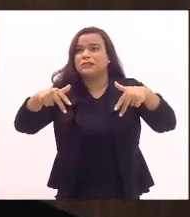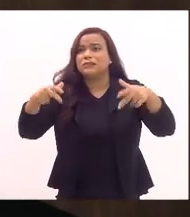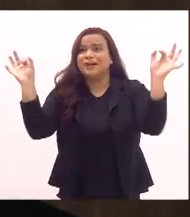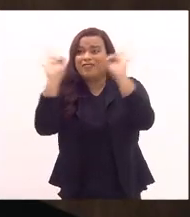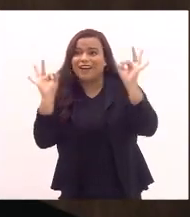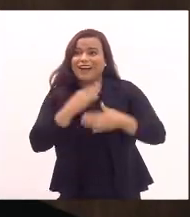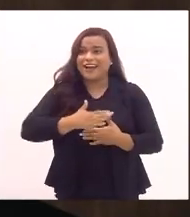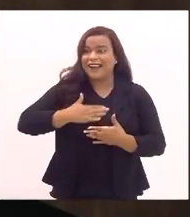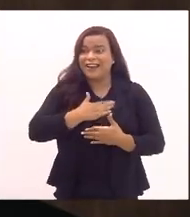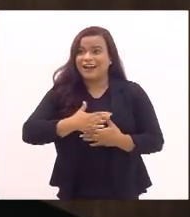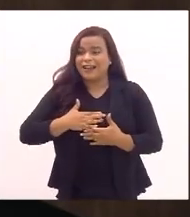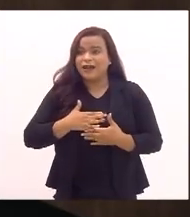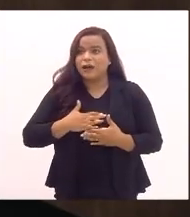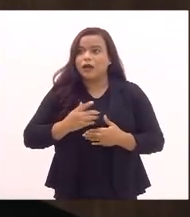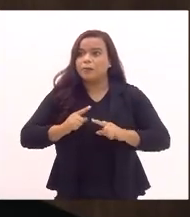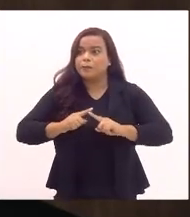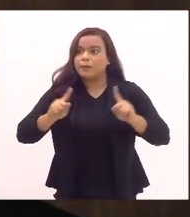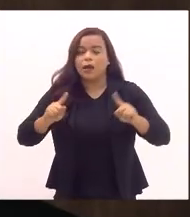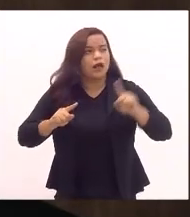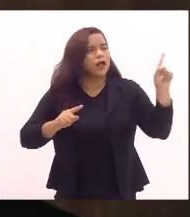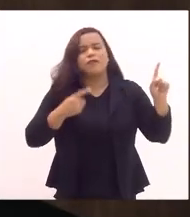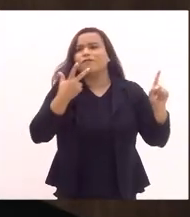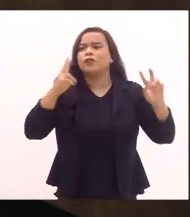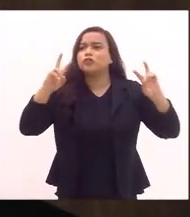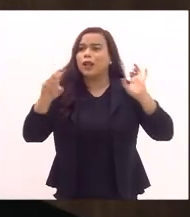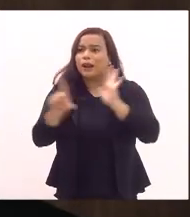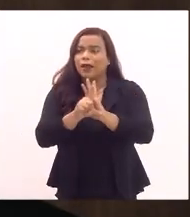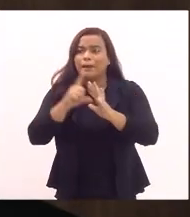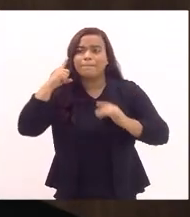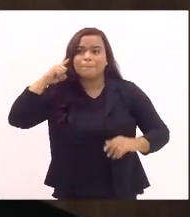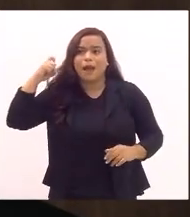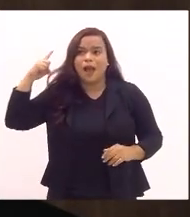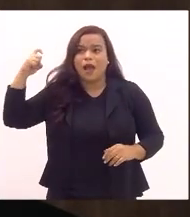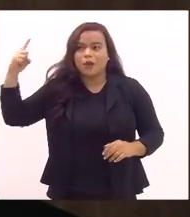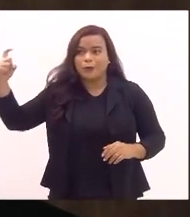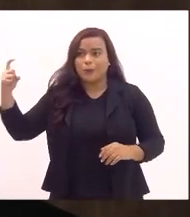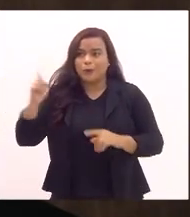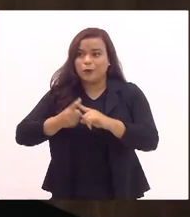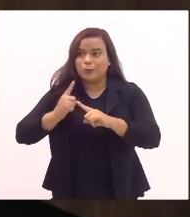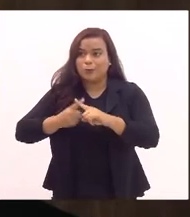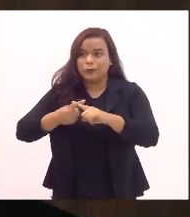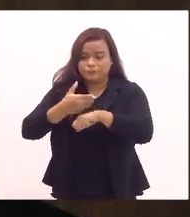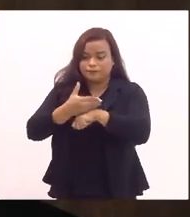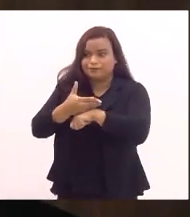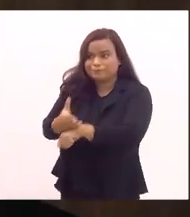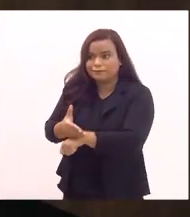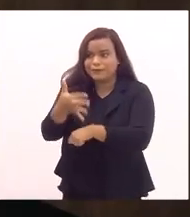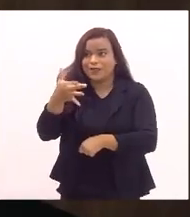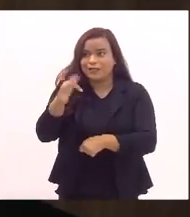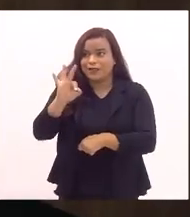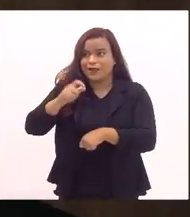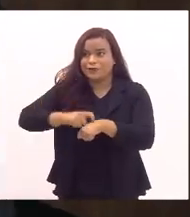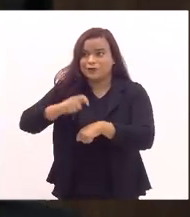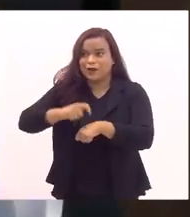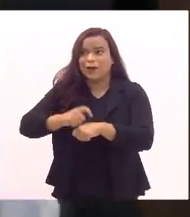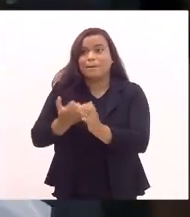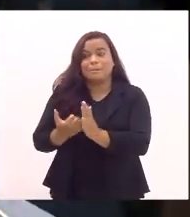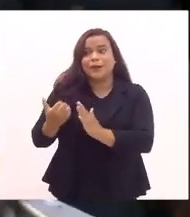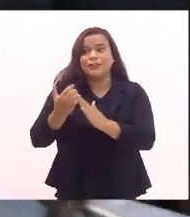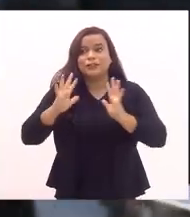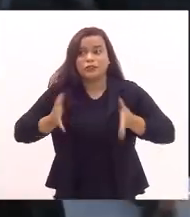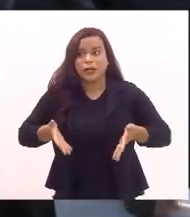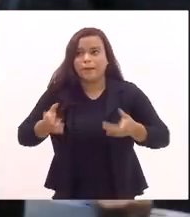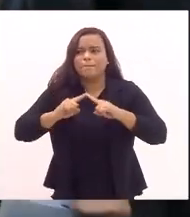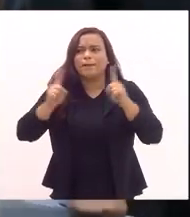sentindo felizes e a alegação foi sobre a lei do barulho Afinal passava das 10 horas mas o que me queixo no meu